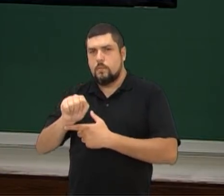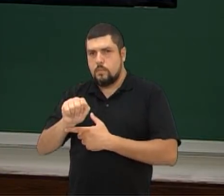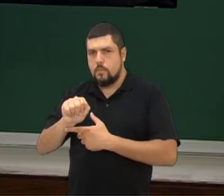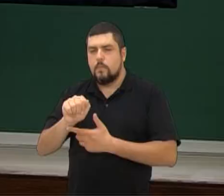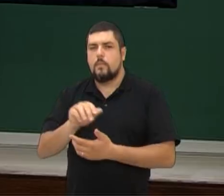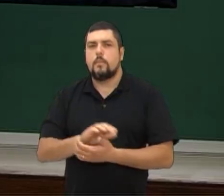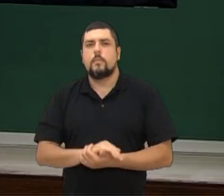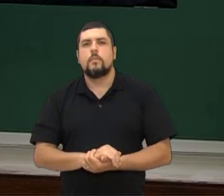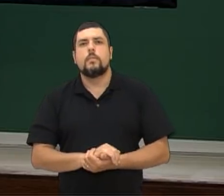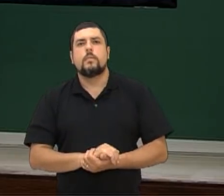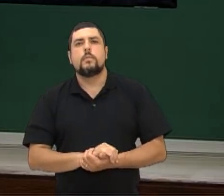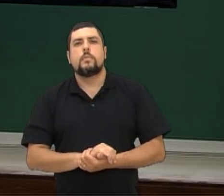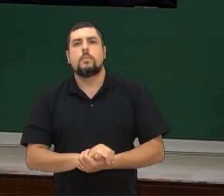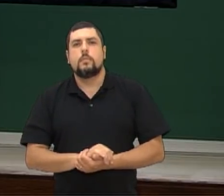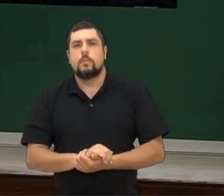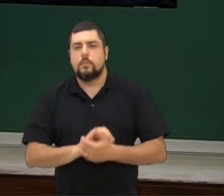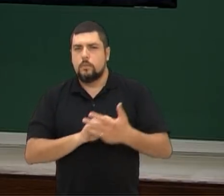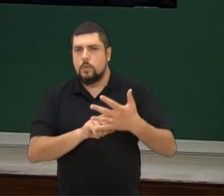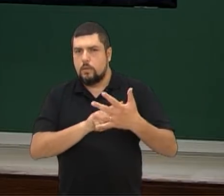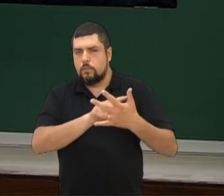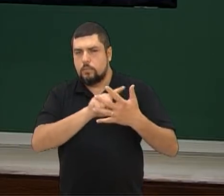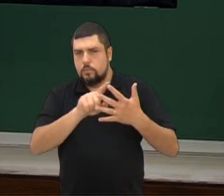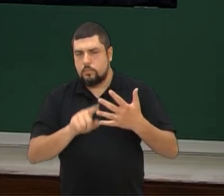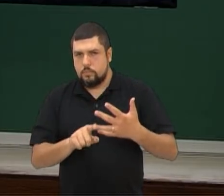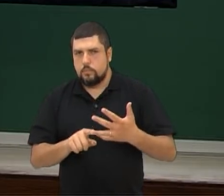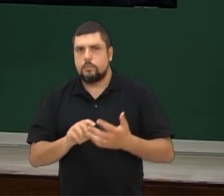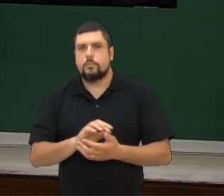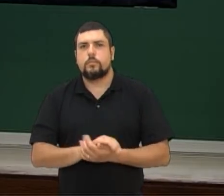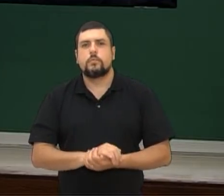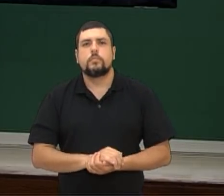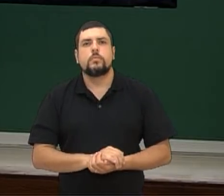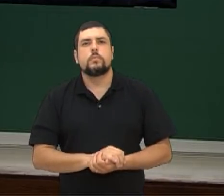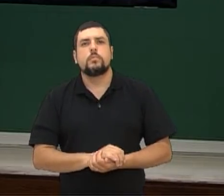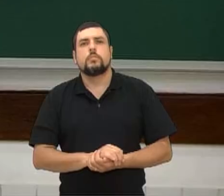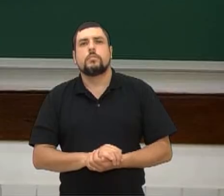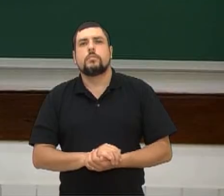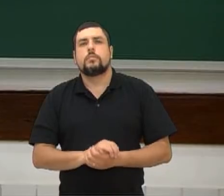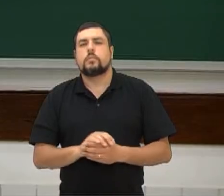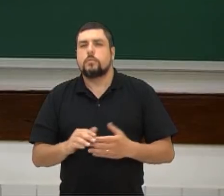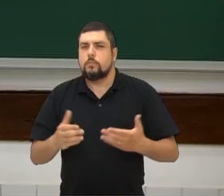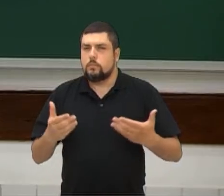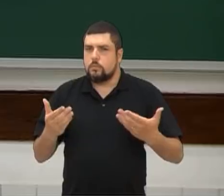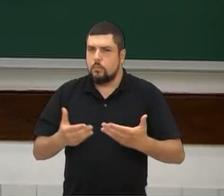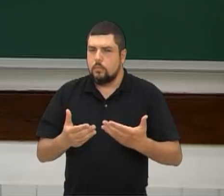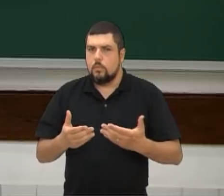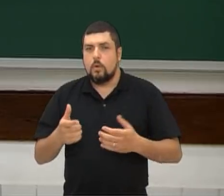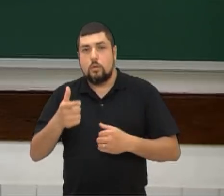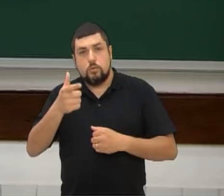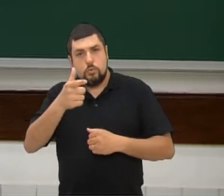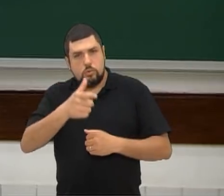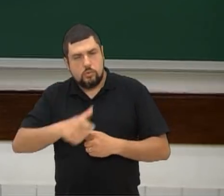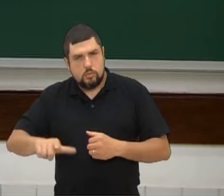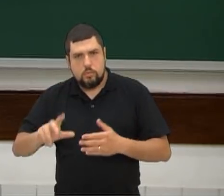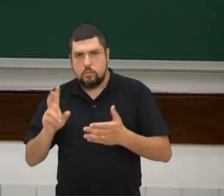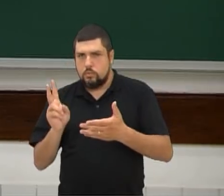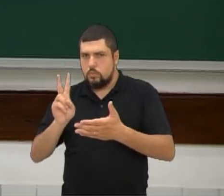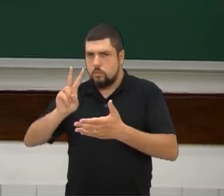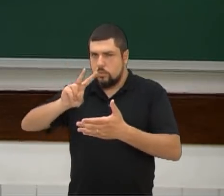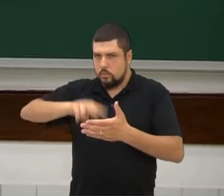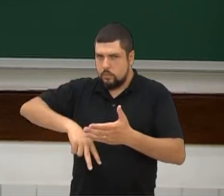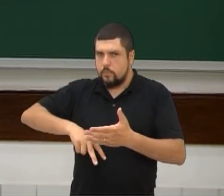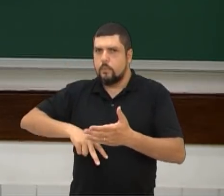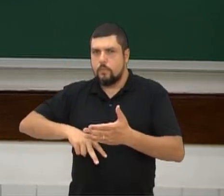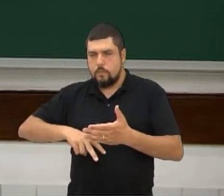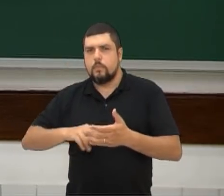estilo. Essas são as variações linguísticas. Agora, nós vamos reler um trecho,